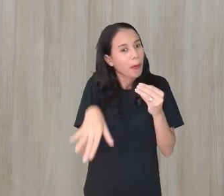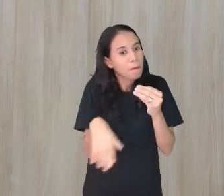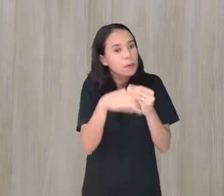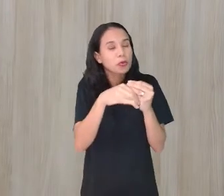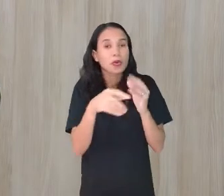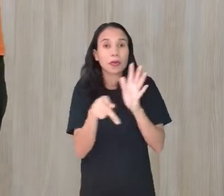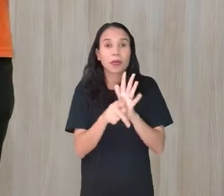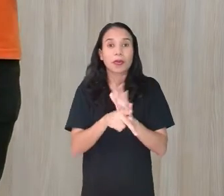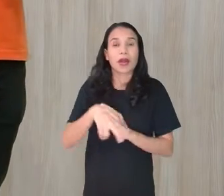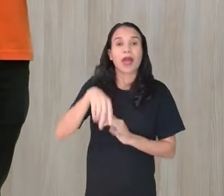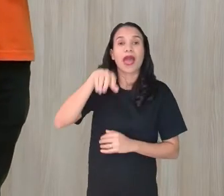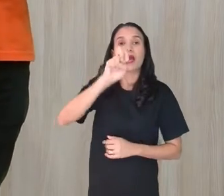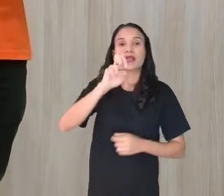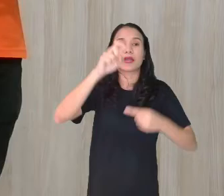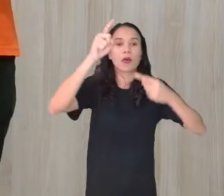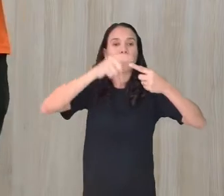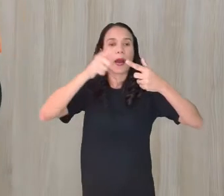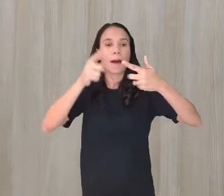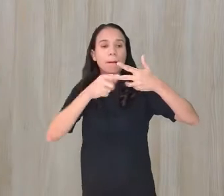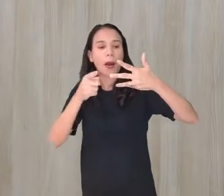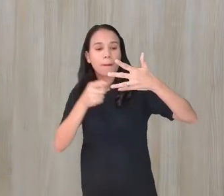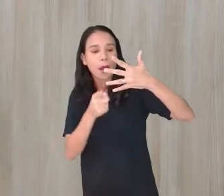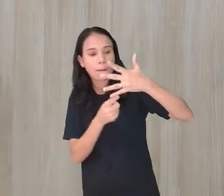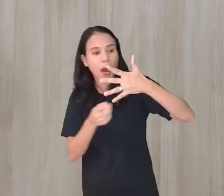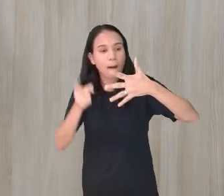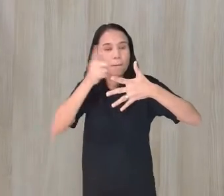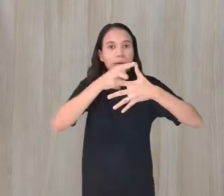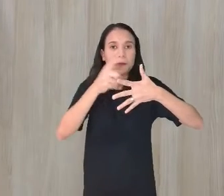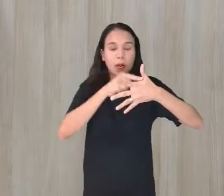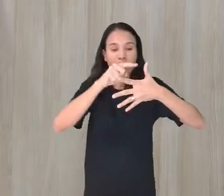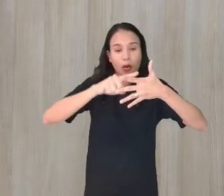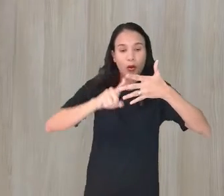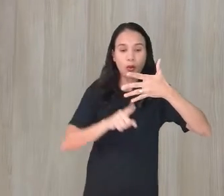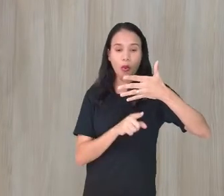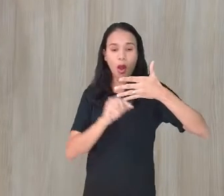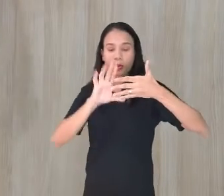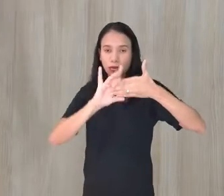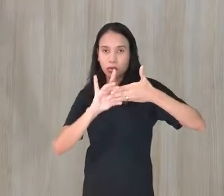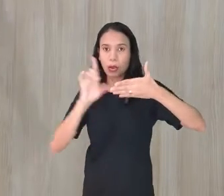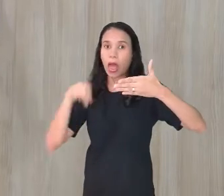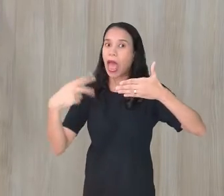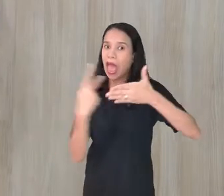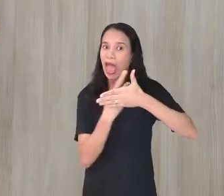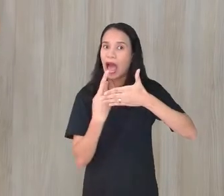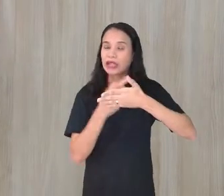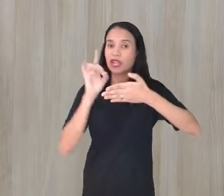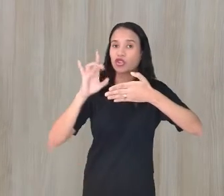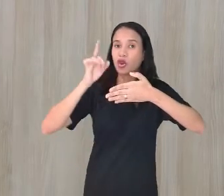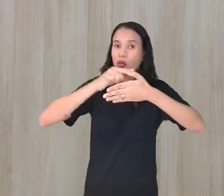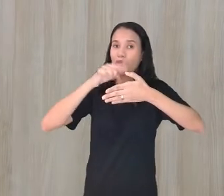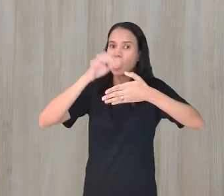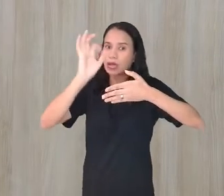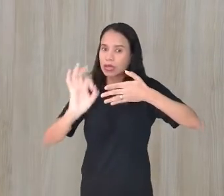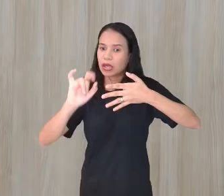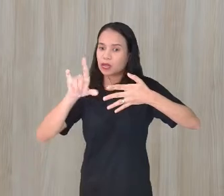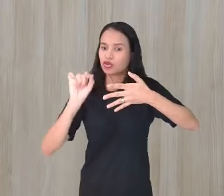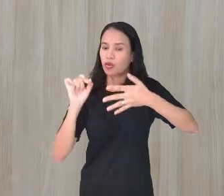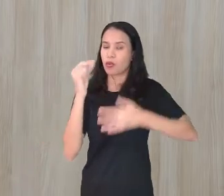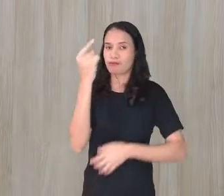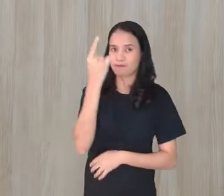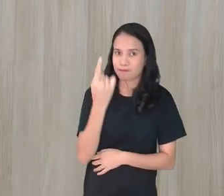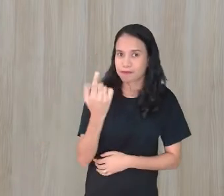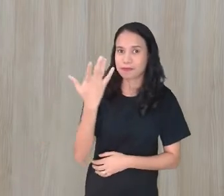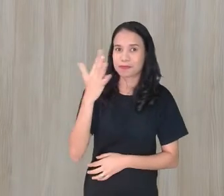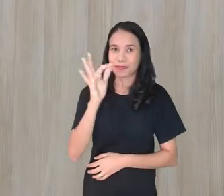ali 5 alternativas, 4 alternativas eram erradas, e para você escolher apenas